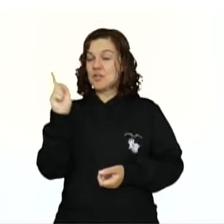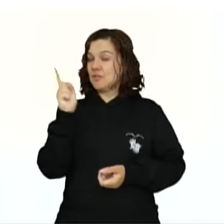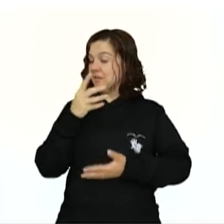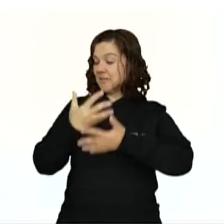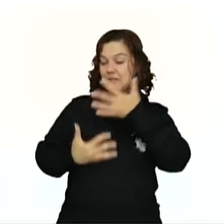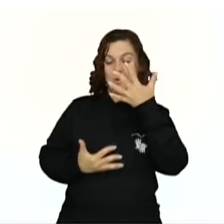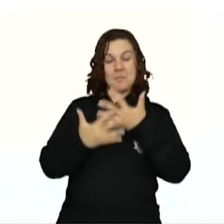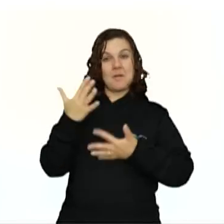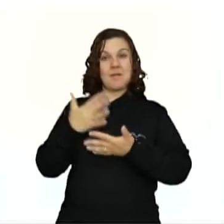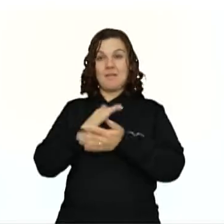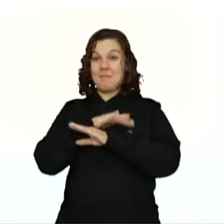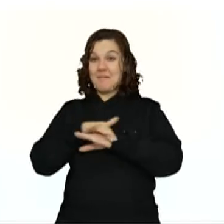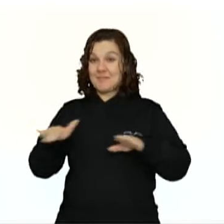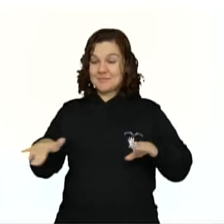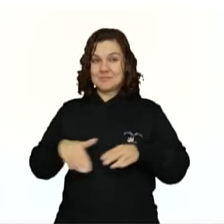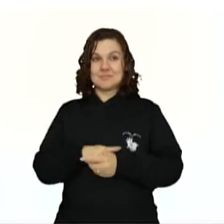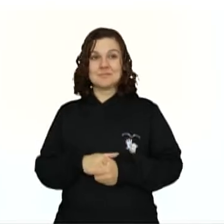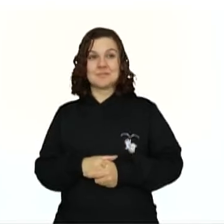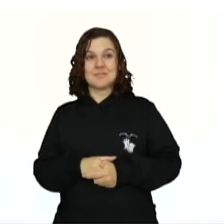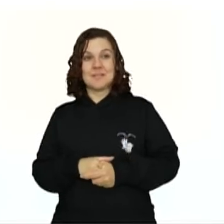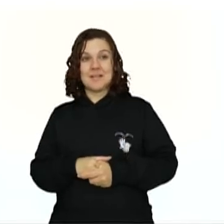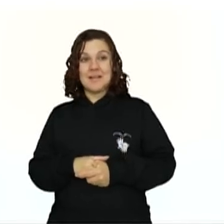não vai atrapalhar mais.